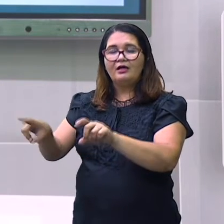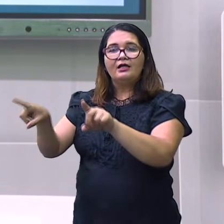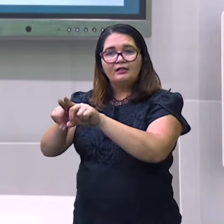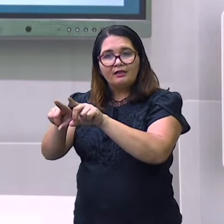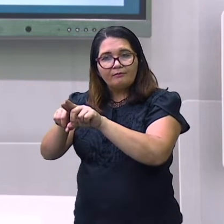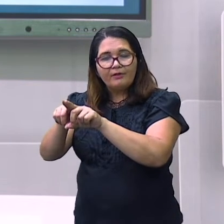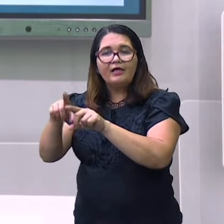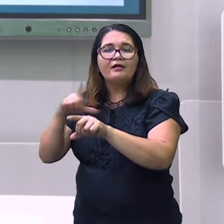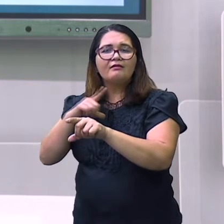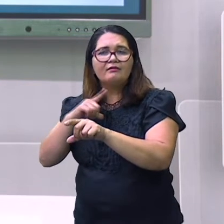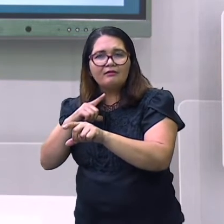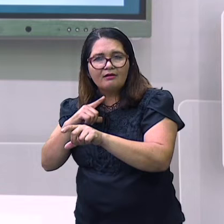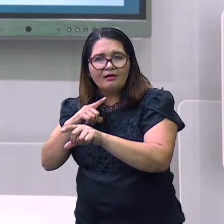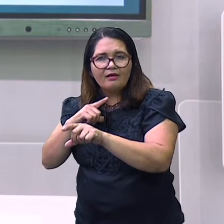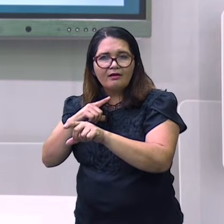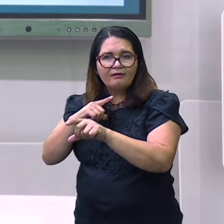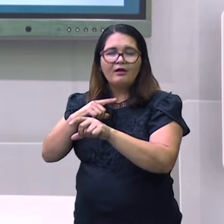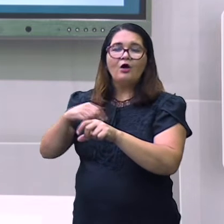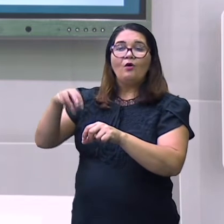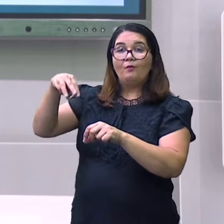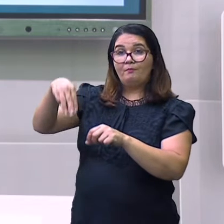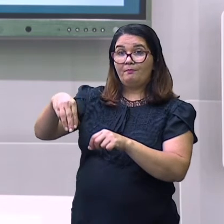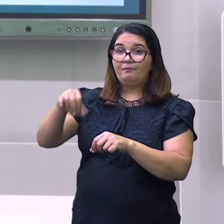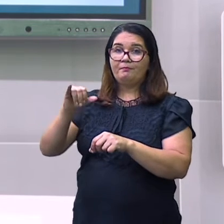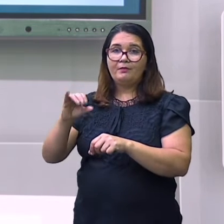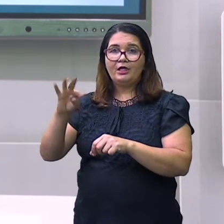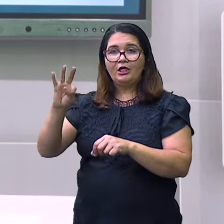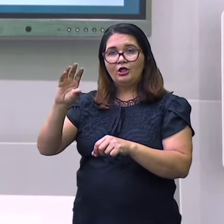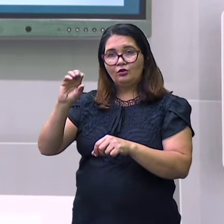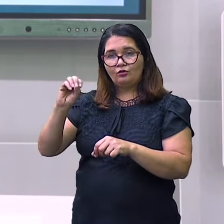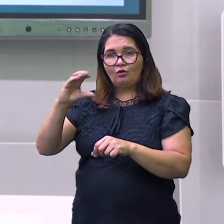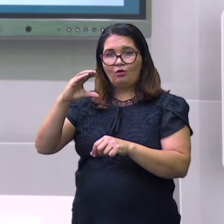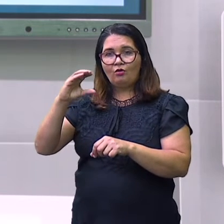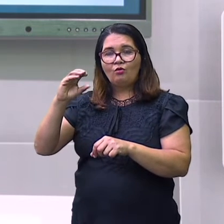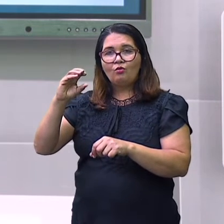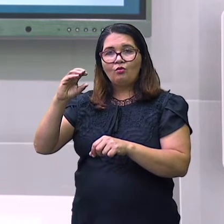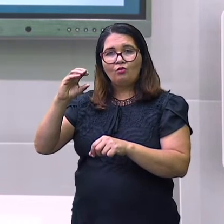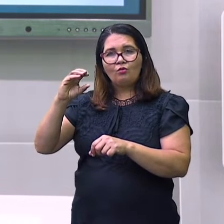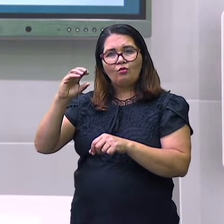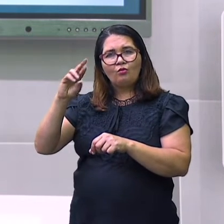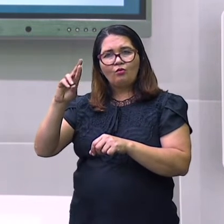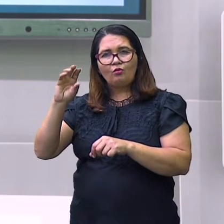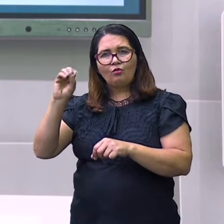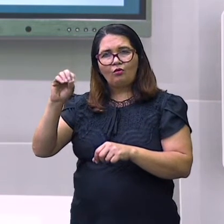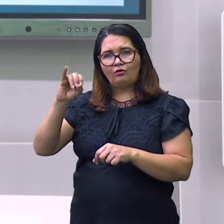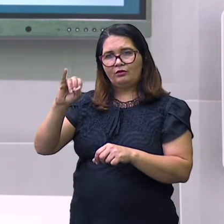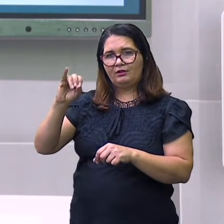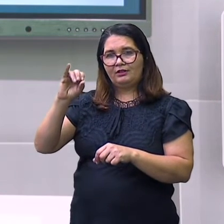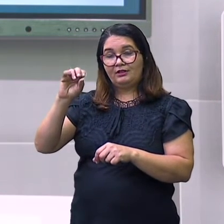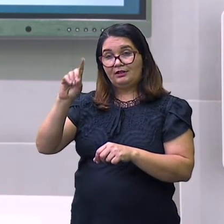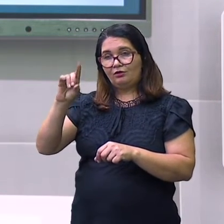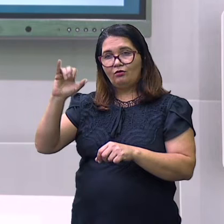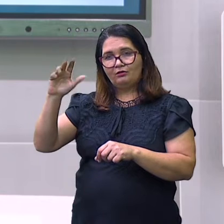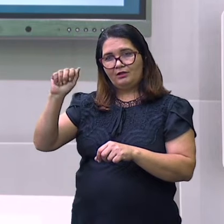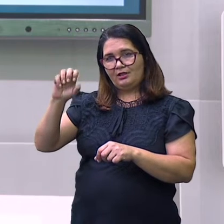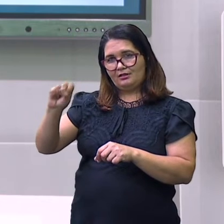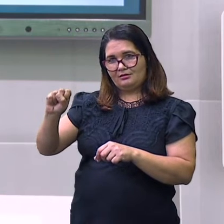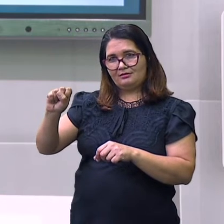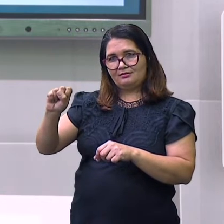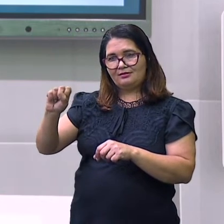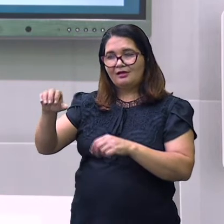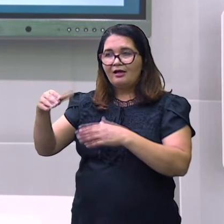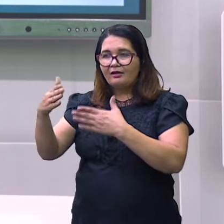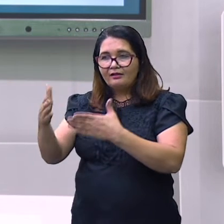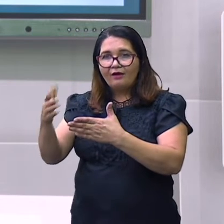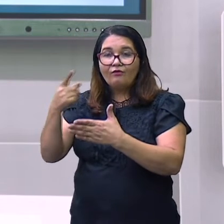mitocôndrias. Então, nós vamos fazer de novo um bastonete. De novo, a gente vai pegar o palitinho e dessa vez eu vou fazer ela assim, para que vocês